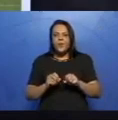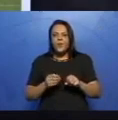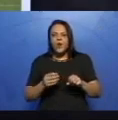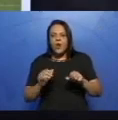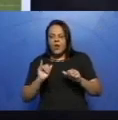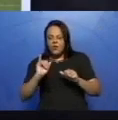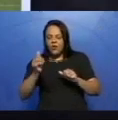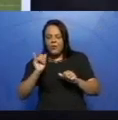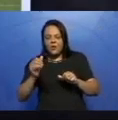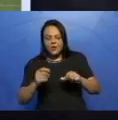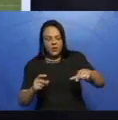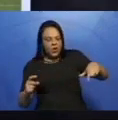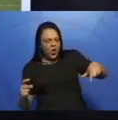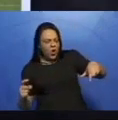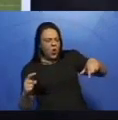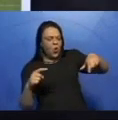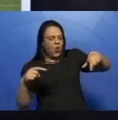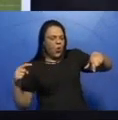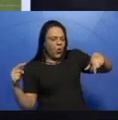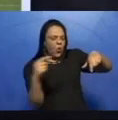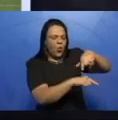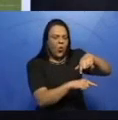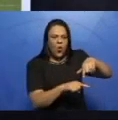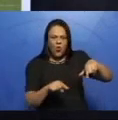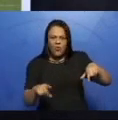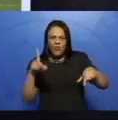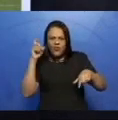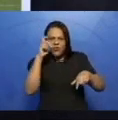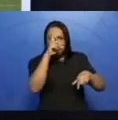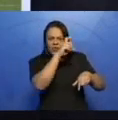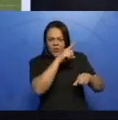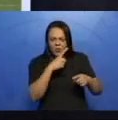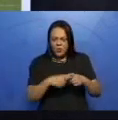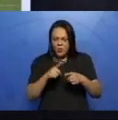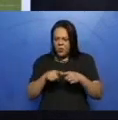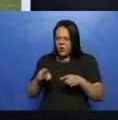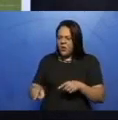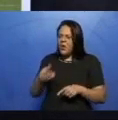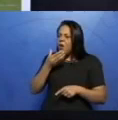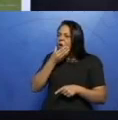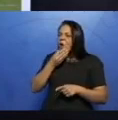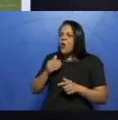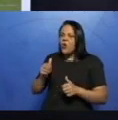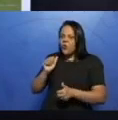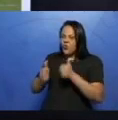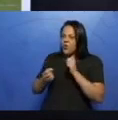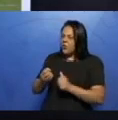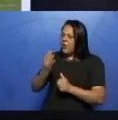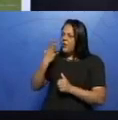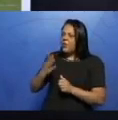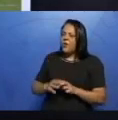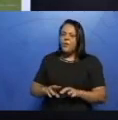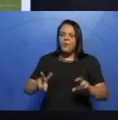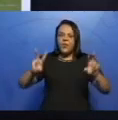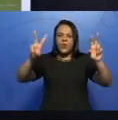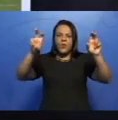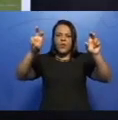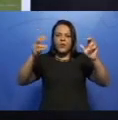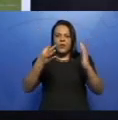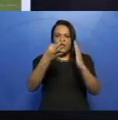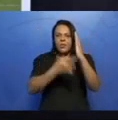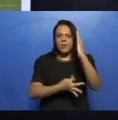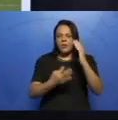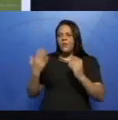e raro pela técnica e habilidade do jogador foi assim divulgado. Olha como foi divulgada a manchete aí, a